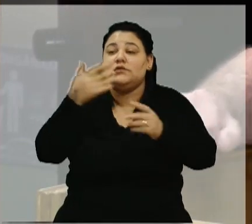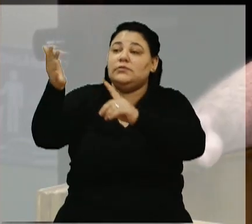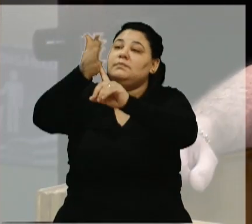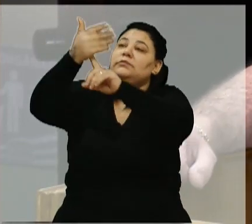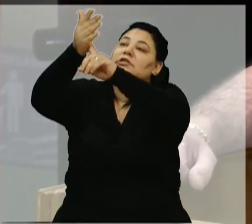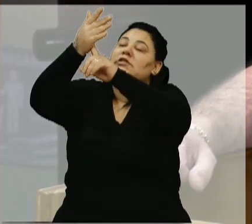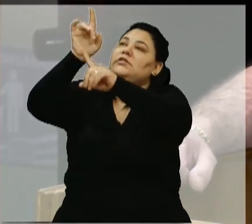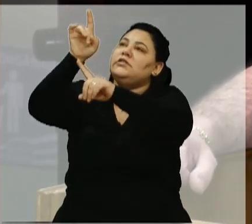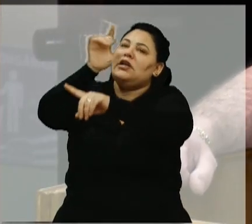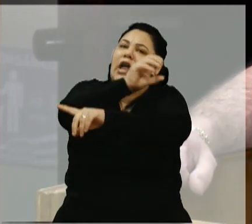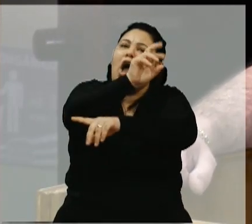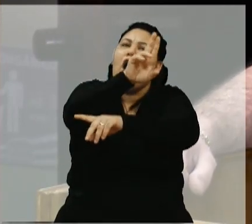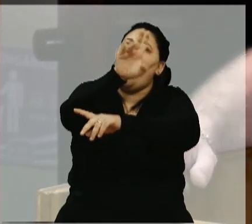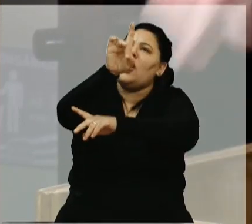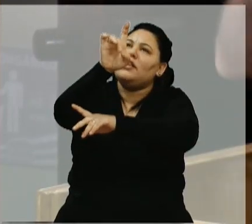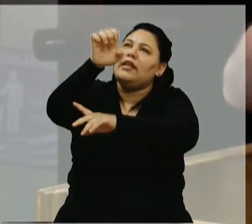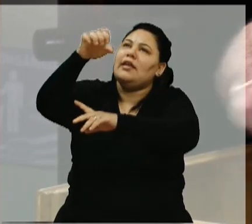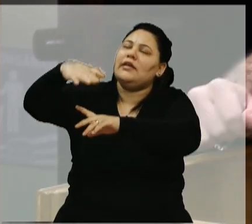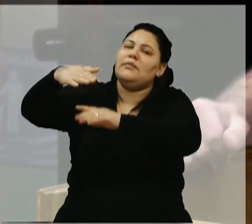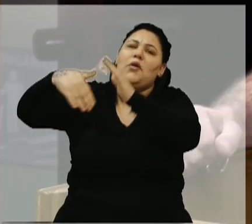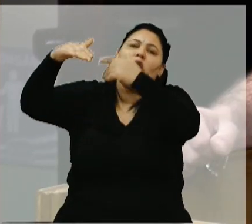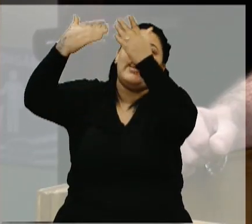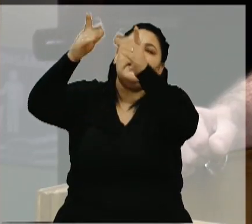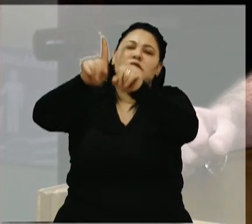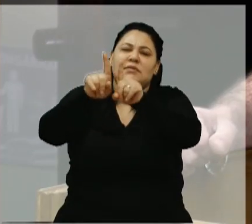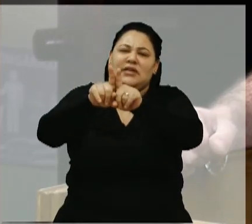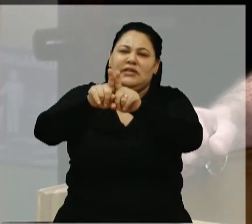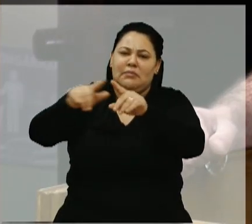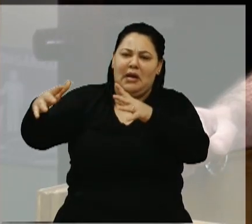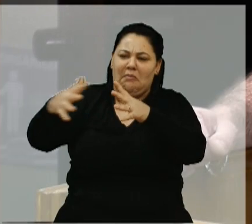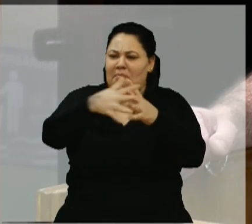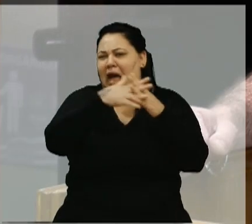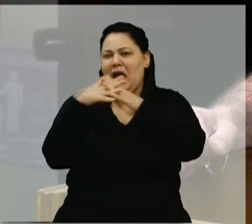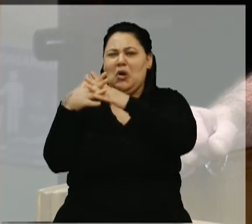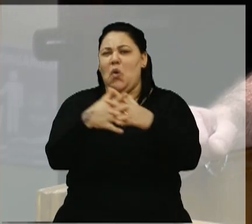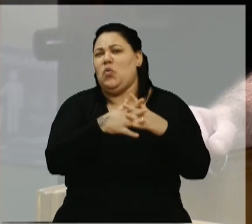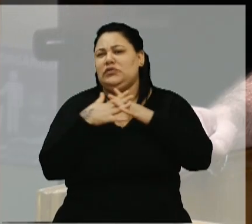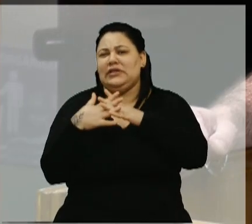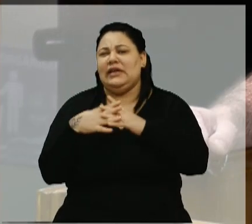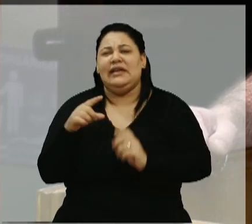e do progresso, está uma desordem e retrocesso.